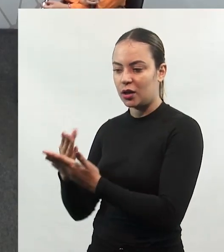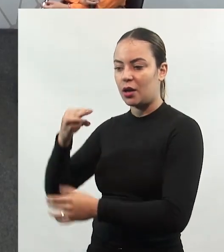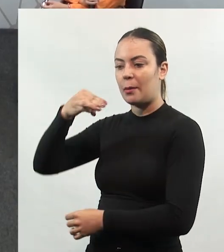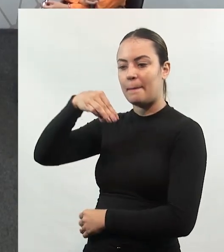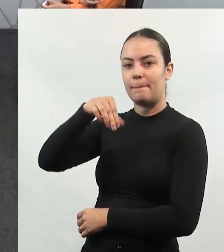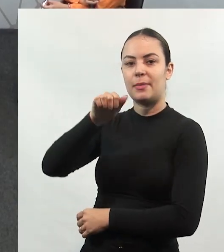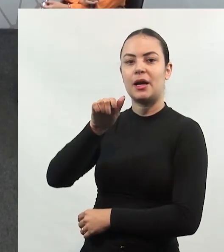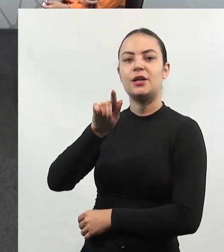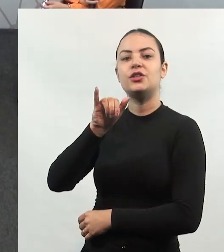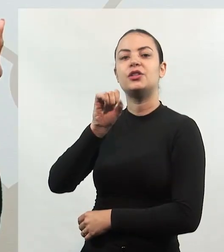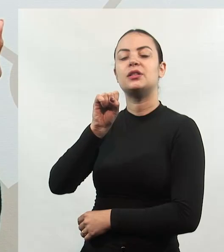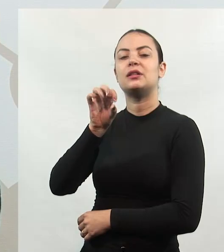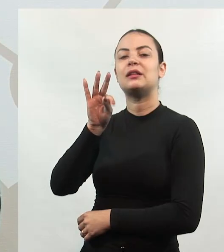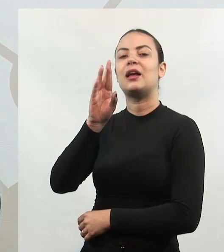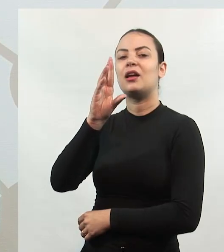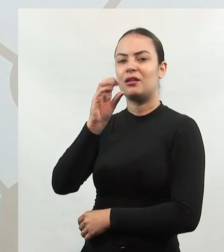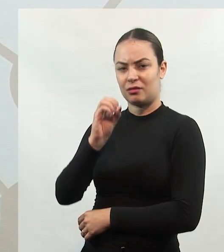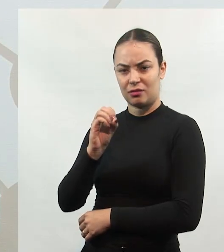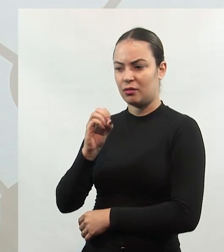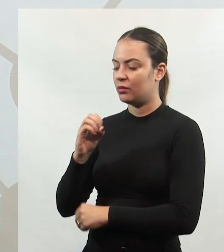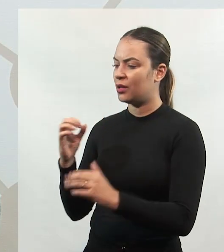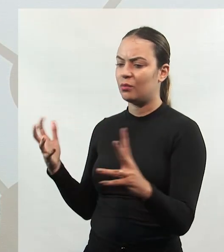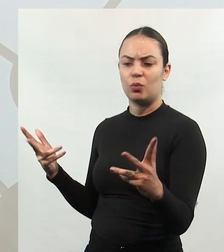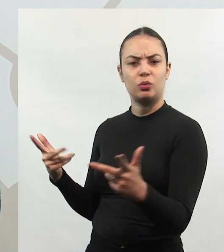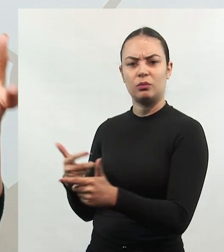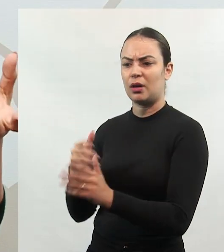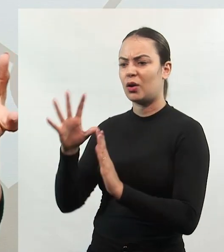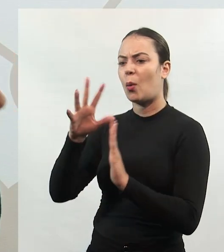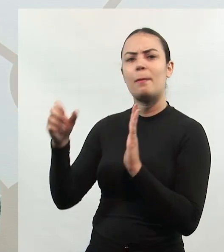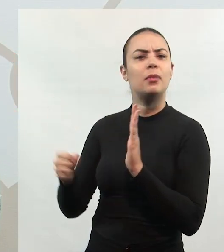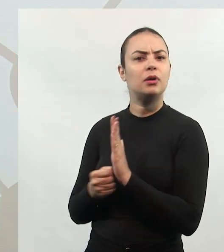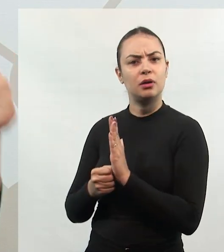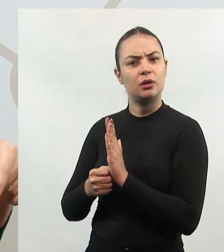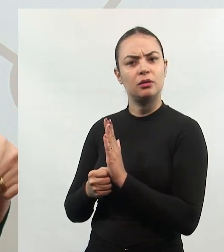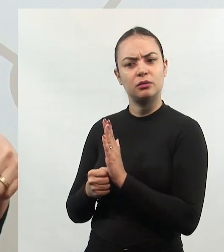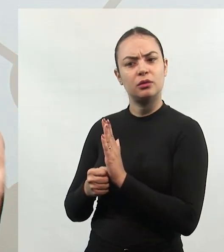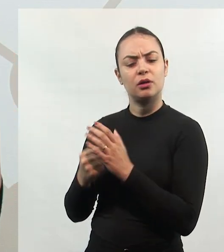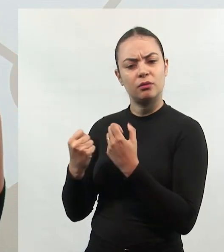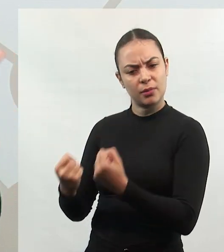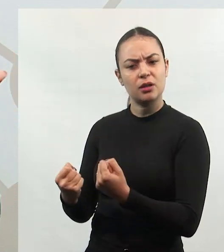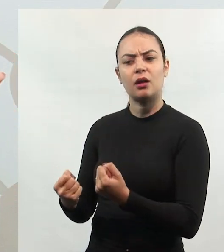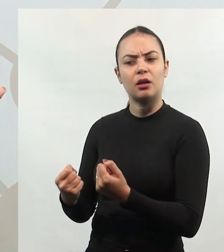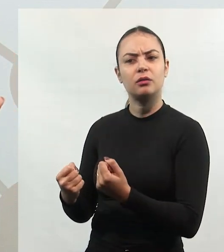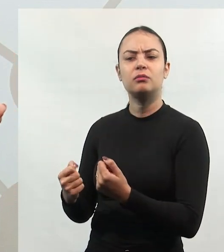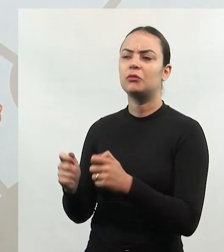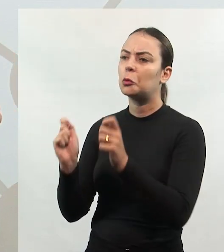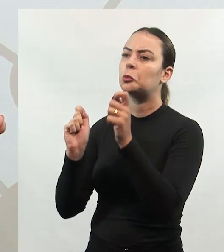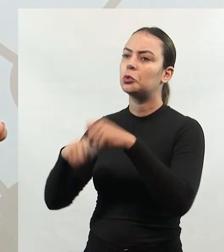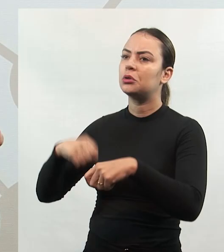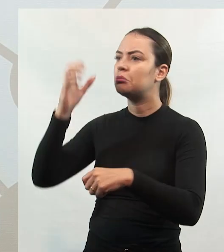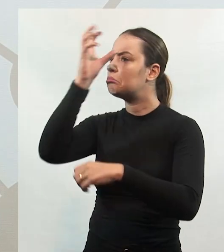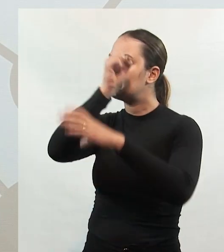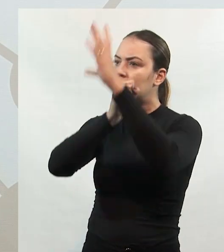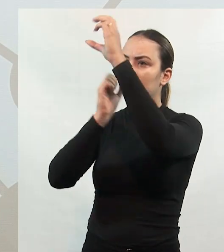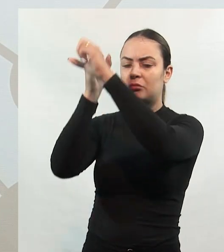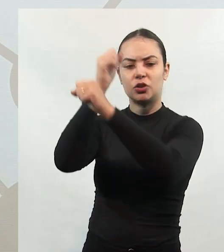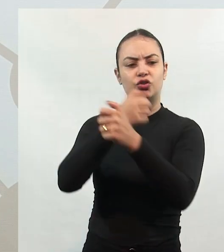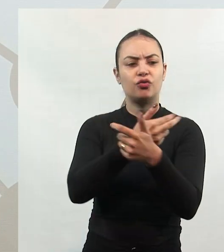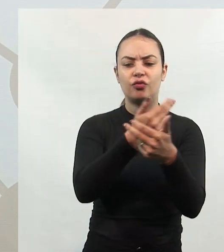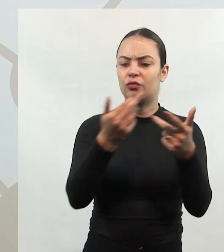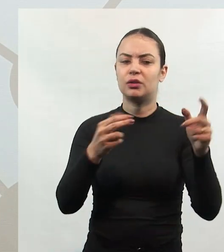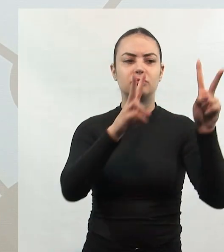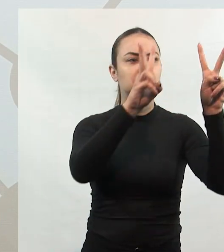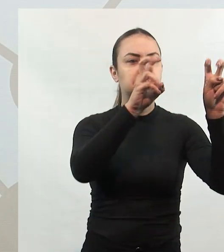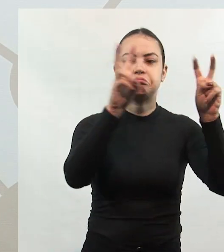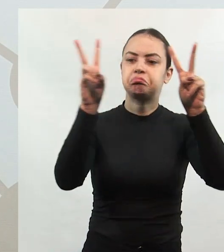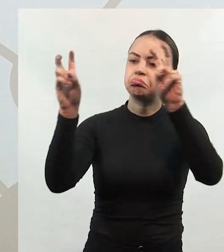políticas públicas que elas não são suficientes para dar conta na educação de todas essas mazelas sociais que a gente sofre